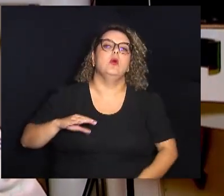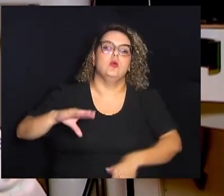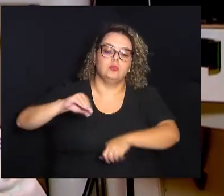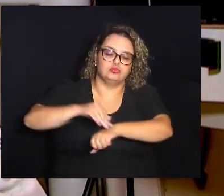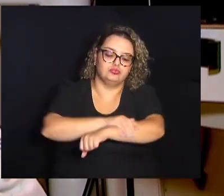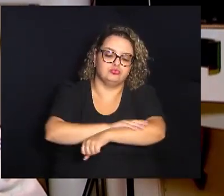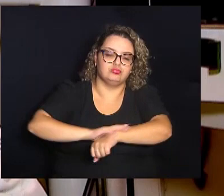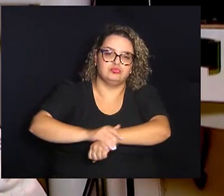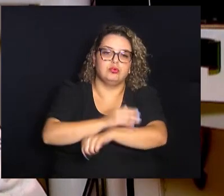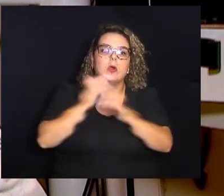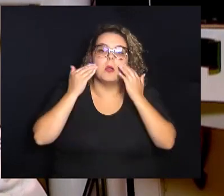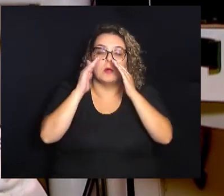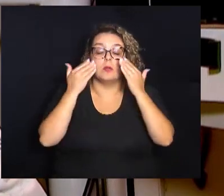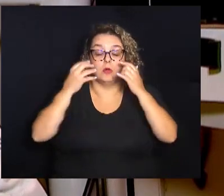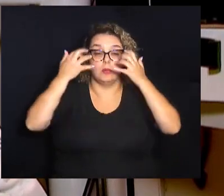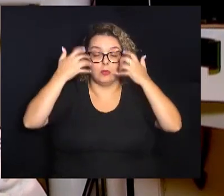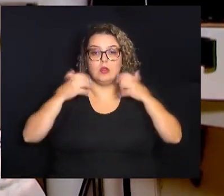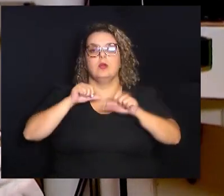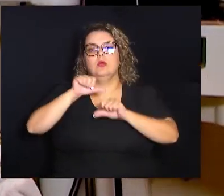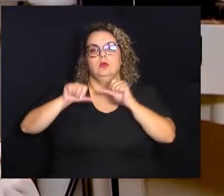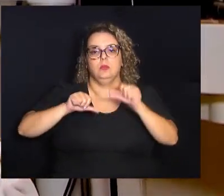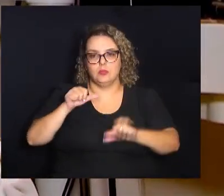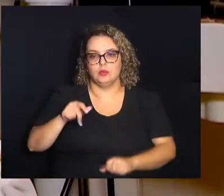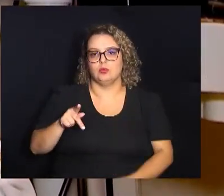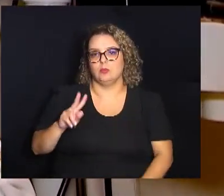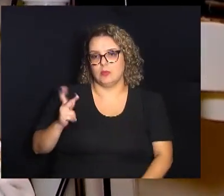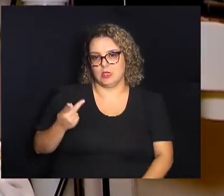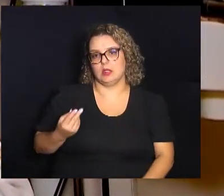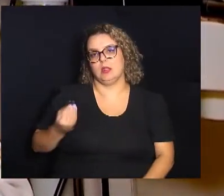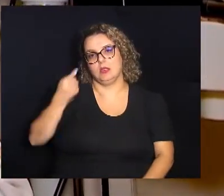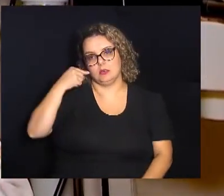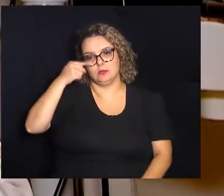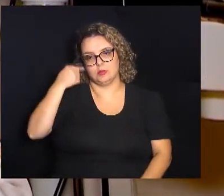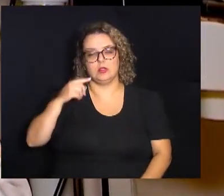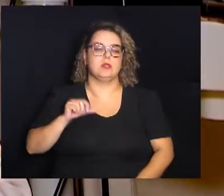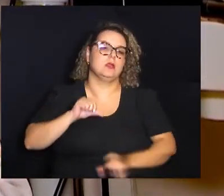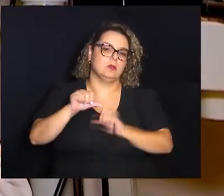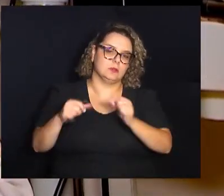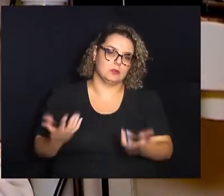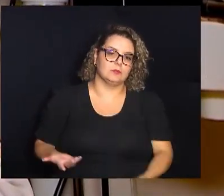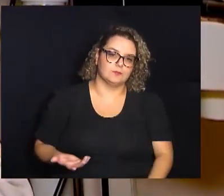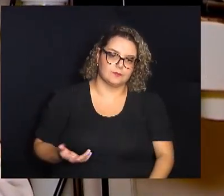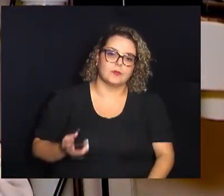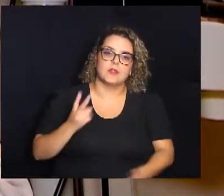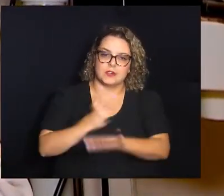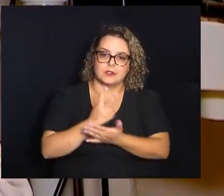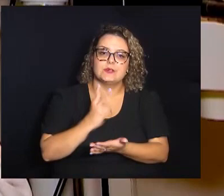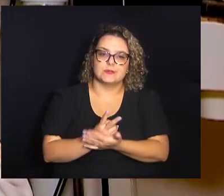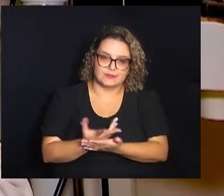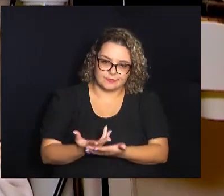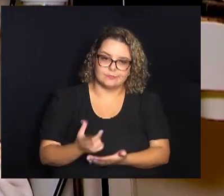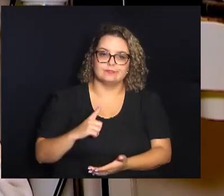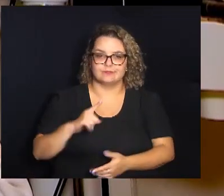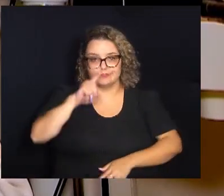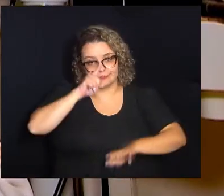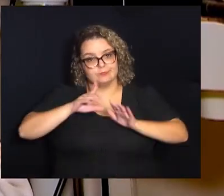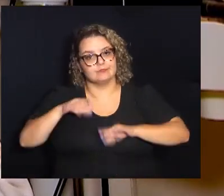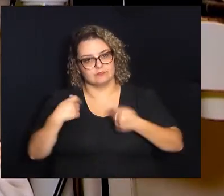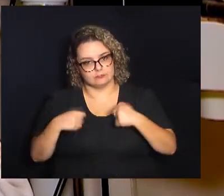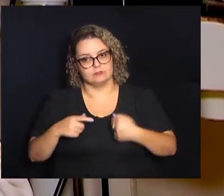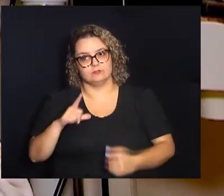filtro solar, muda o pH e pode adentrar o olho e causar alteração. Então, sempre nós vamos ter muito cuidado, porque